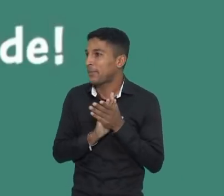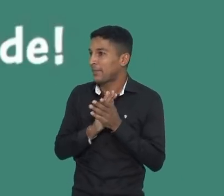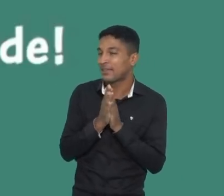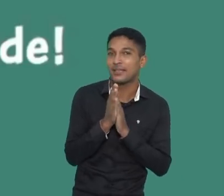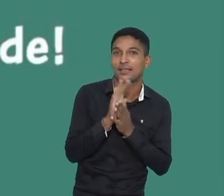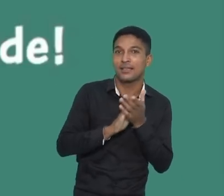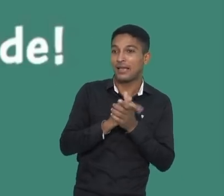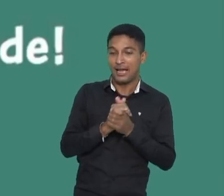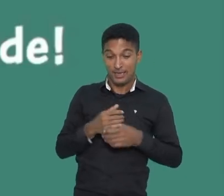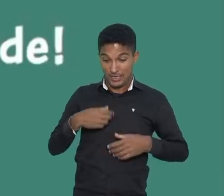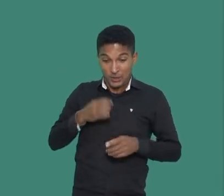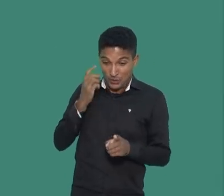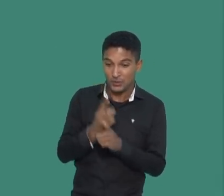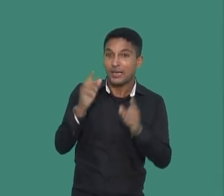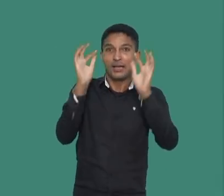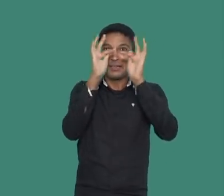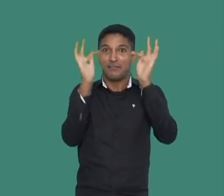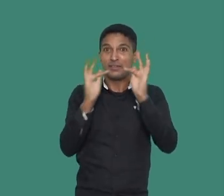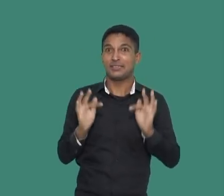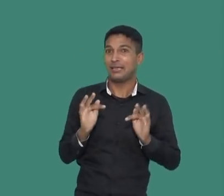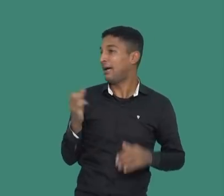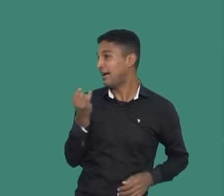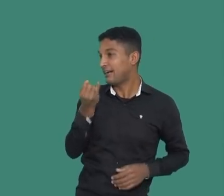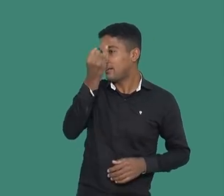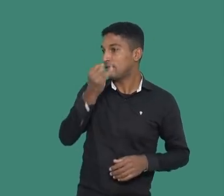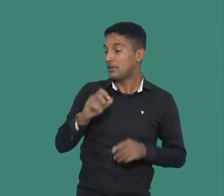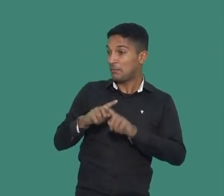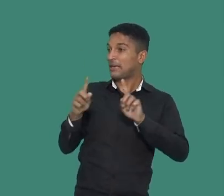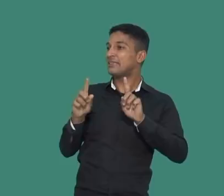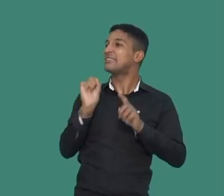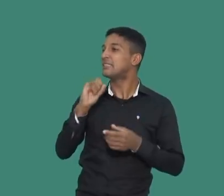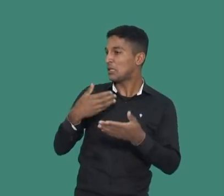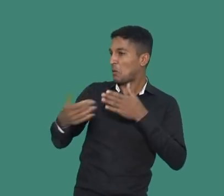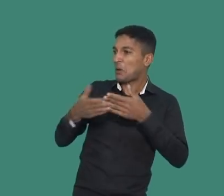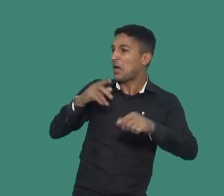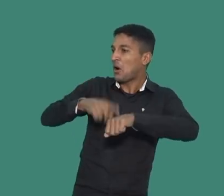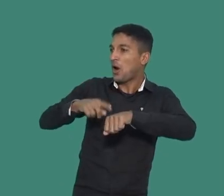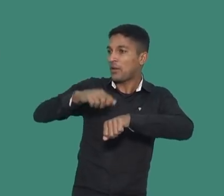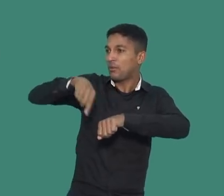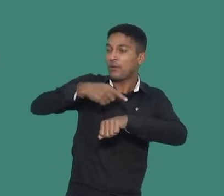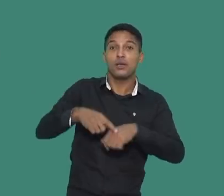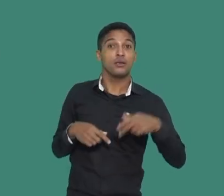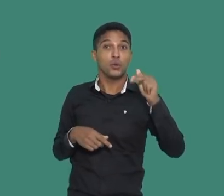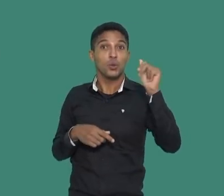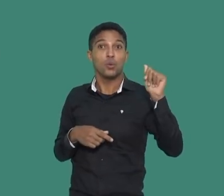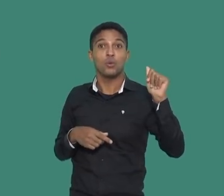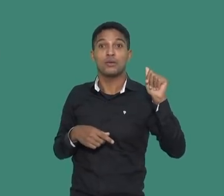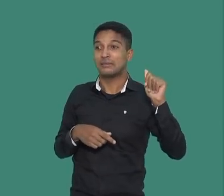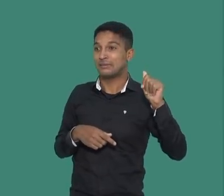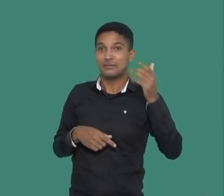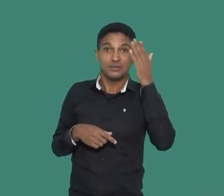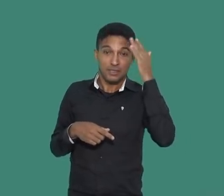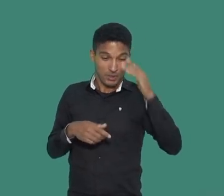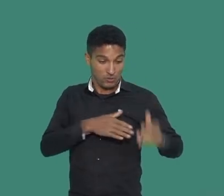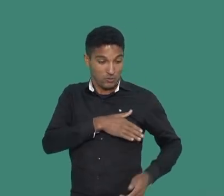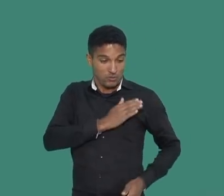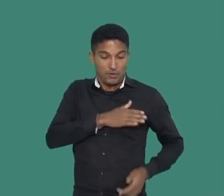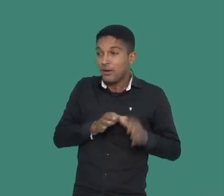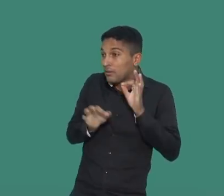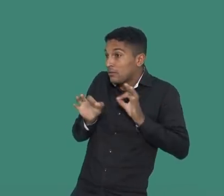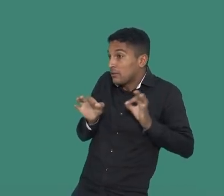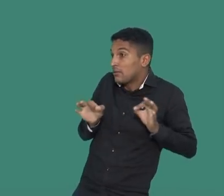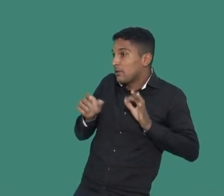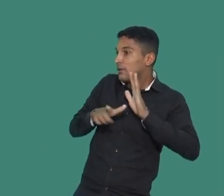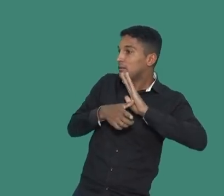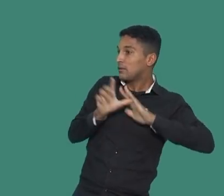o preço da felicidade. Mas se você vier a qualquer momento, nunca saberei a hora de preparar o meu coração. E é